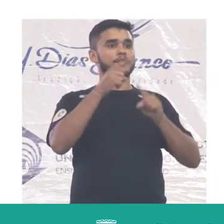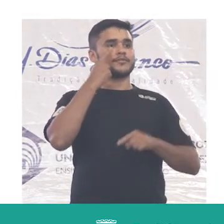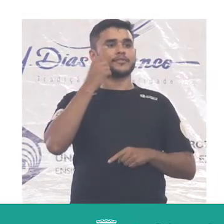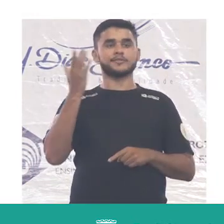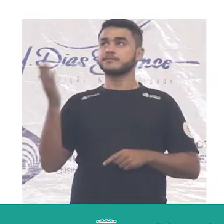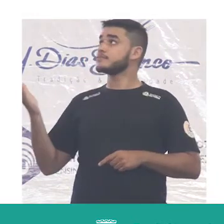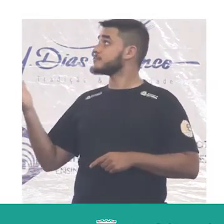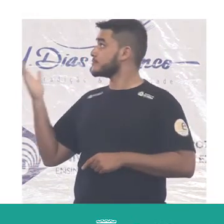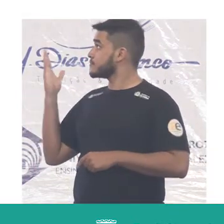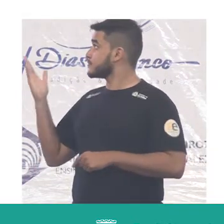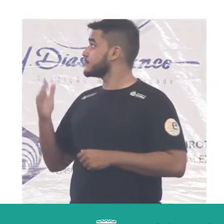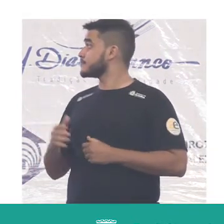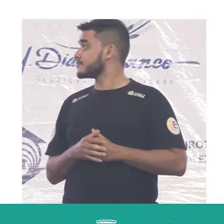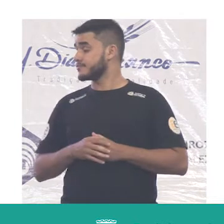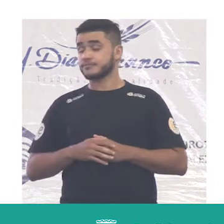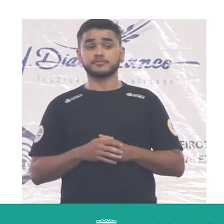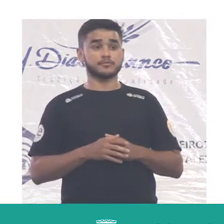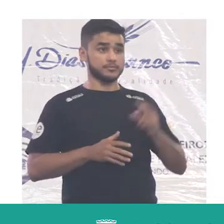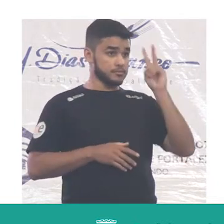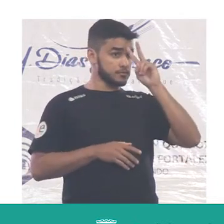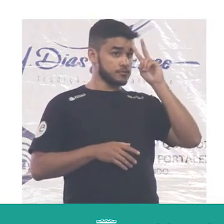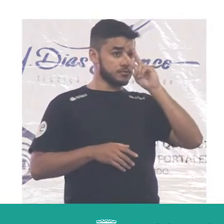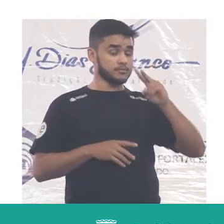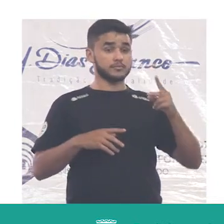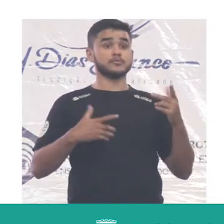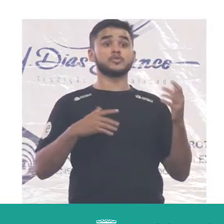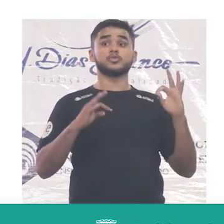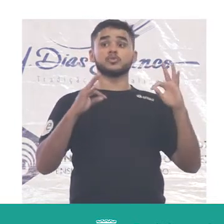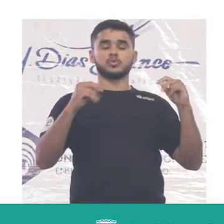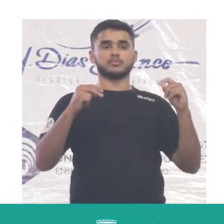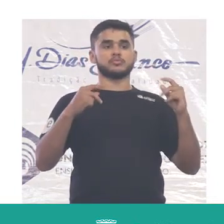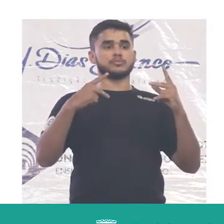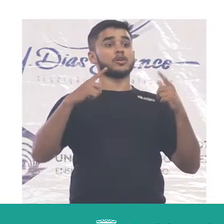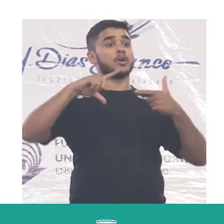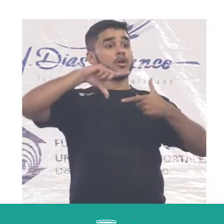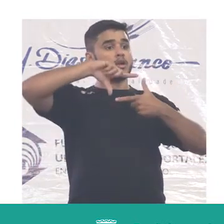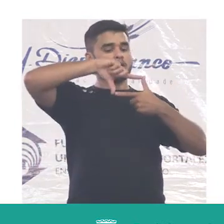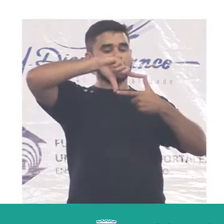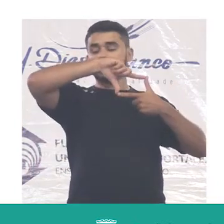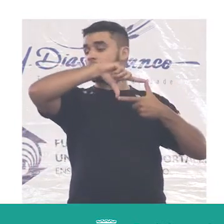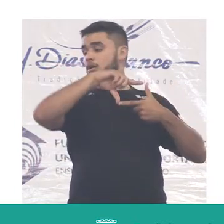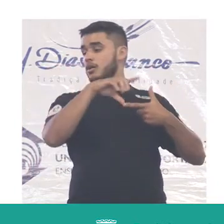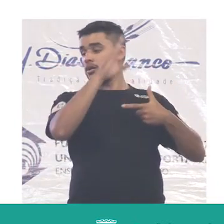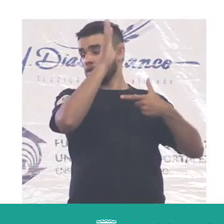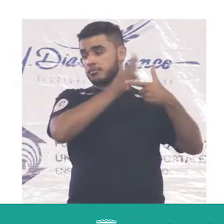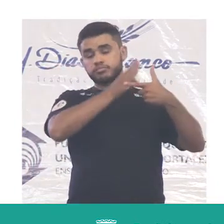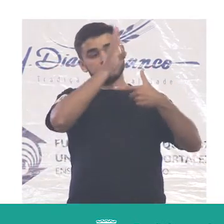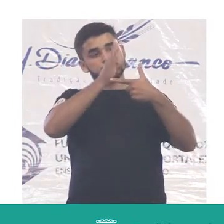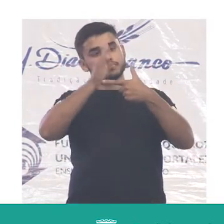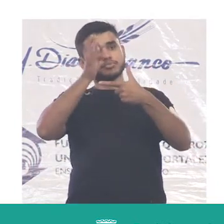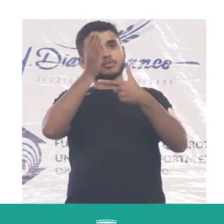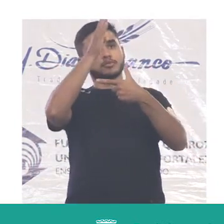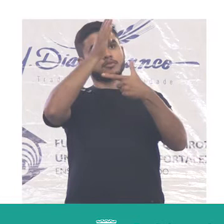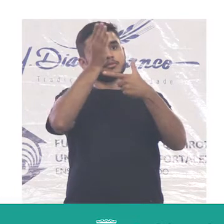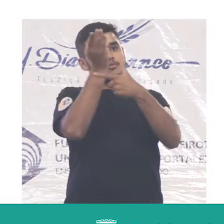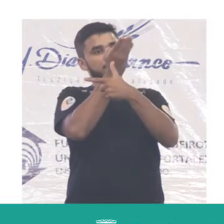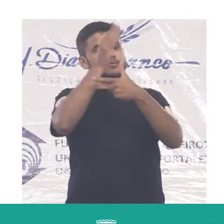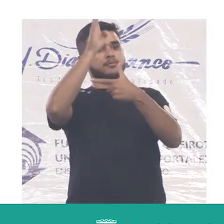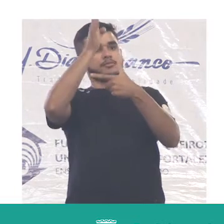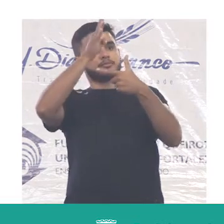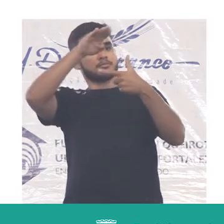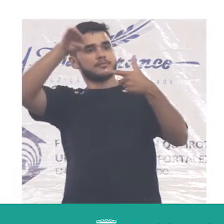aí, ó? Era um retângulo, ele cortou os cantos, ó, vocês estão notando ele cortando os cantos aí, ó? Depois ele pega